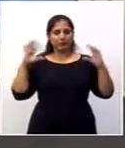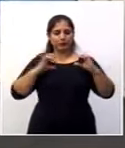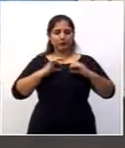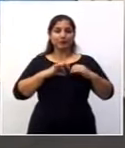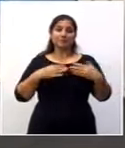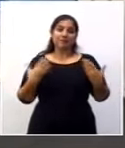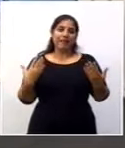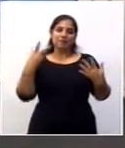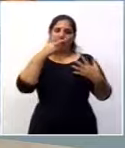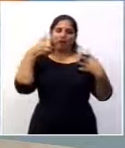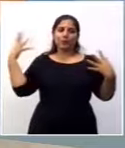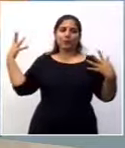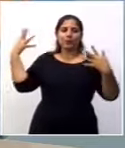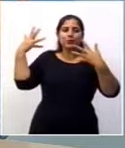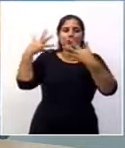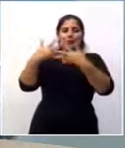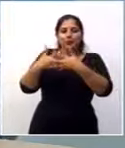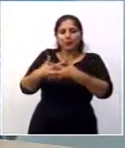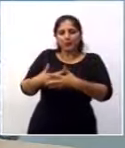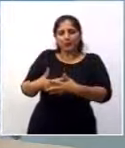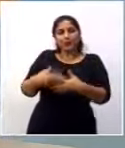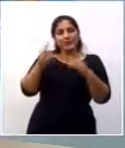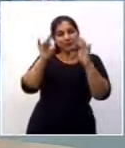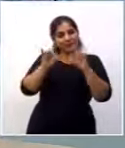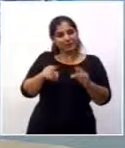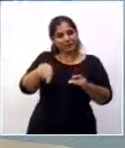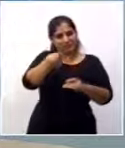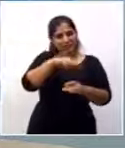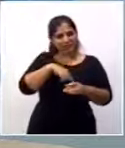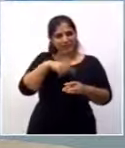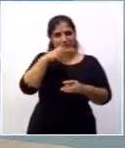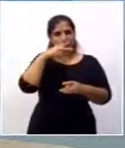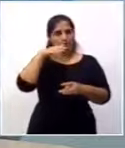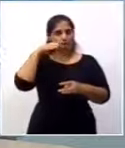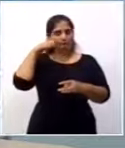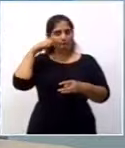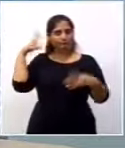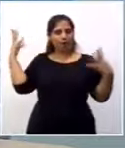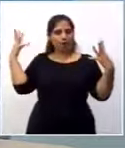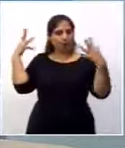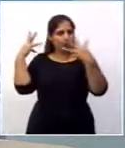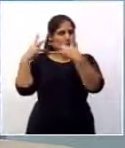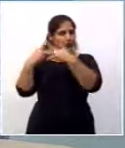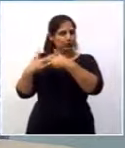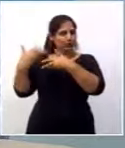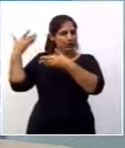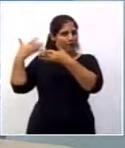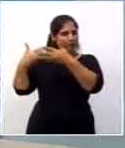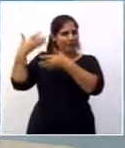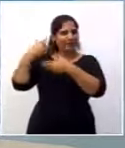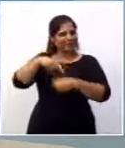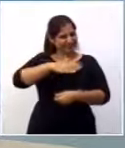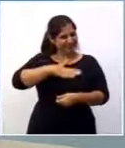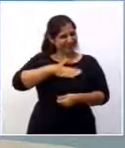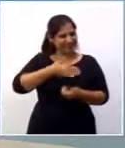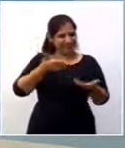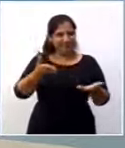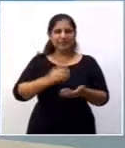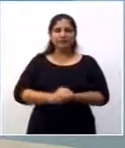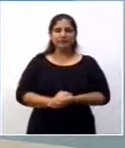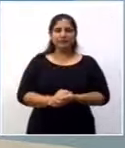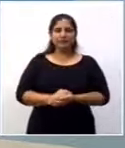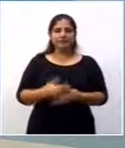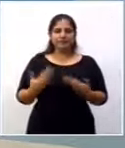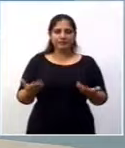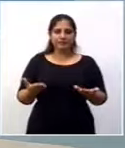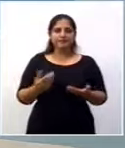maior, mas eu vim hoje especialmente para vocês, ó, para camuflar com o fundo. Espero que vocês gostem. Então,